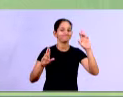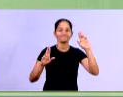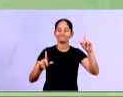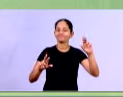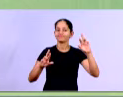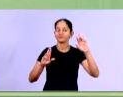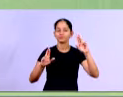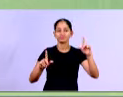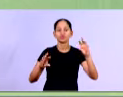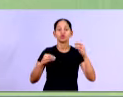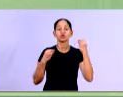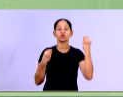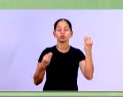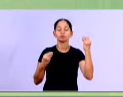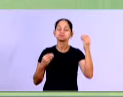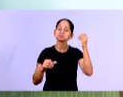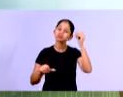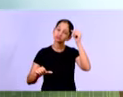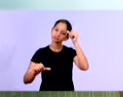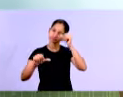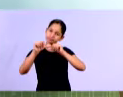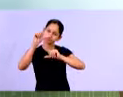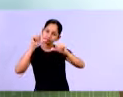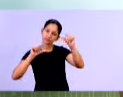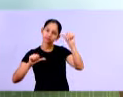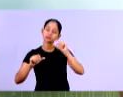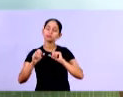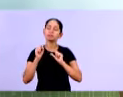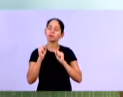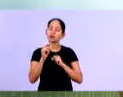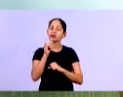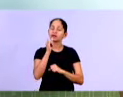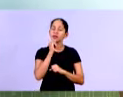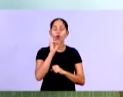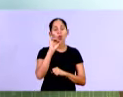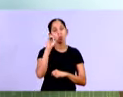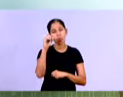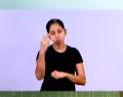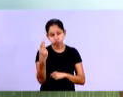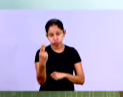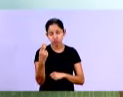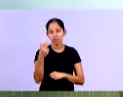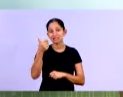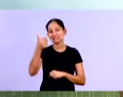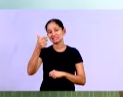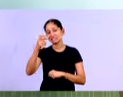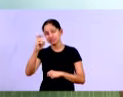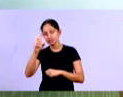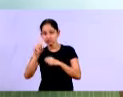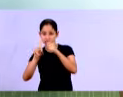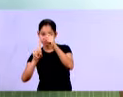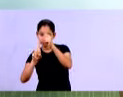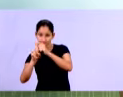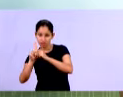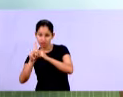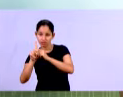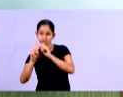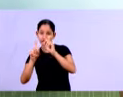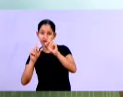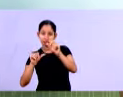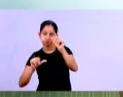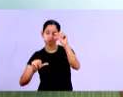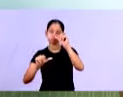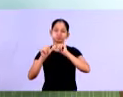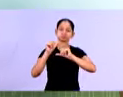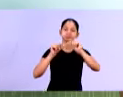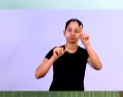taxa. Eu vou ter que transformar. E aí eu tenho dois exemplos. Ou eu transformo os 15 meses para ano, ok? Como é